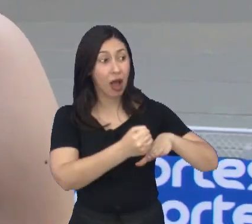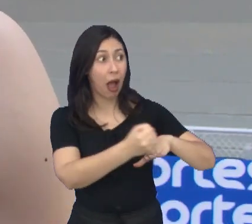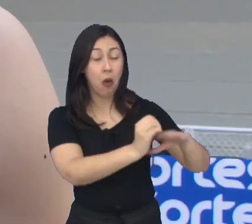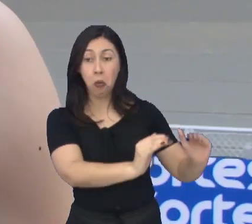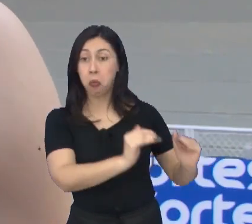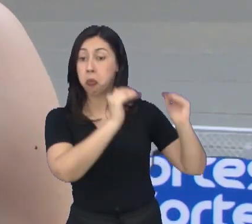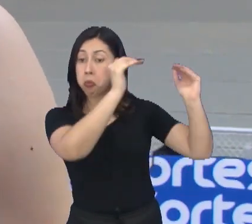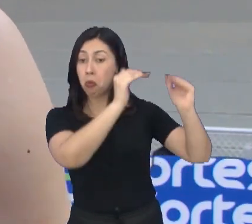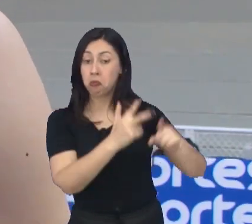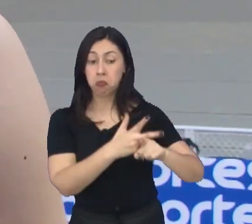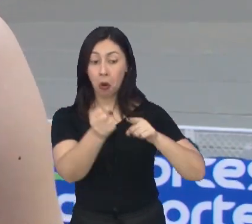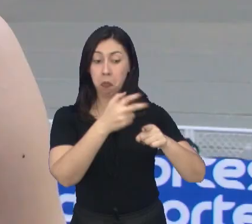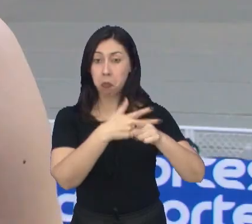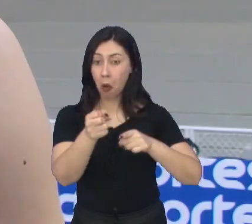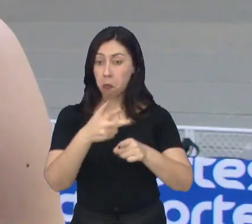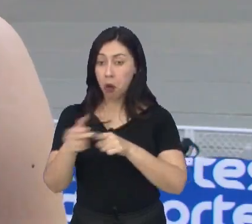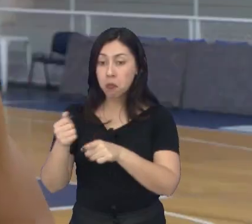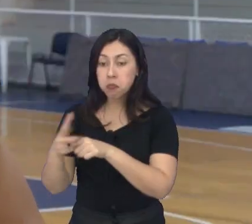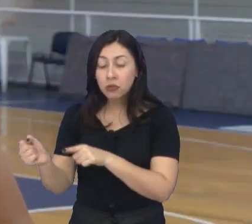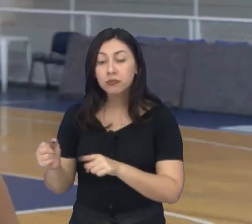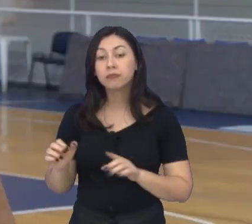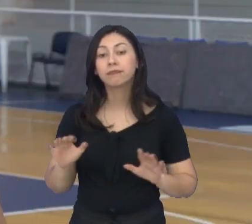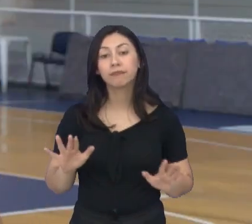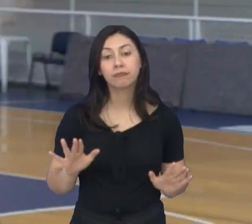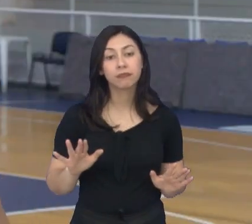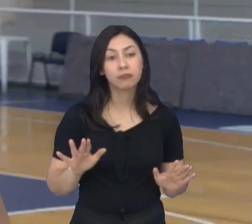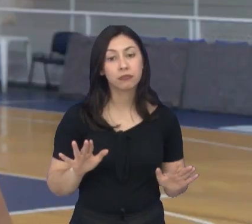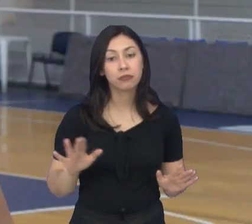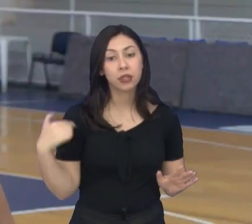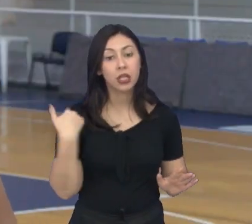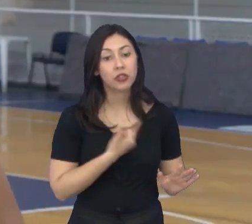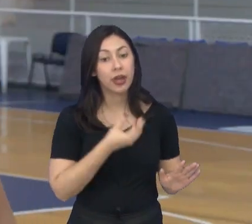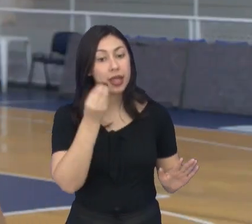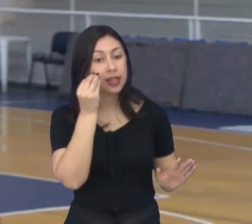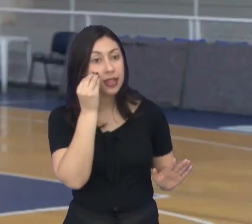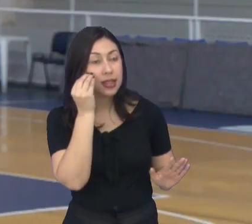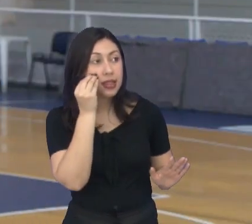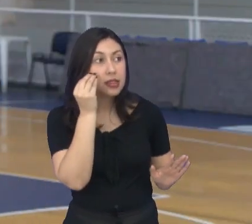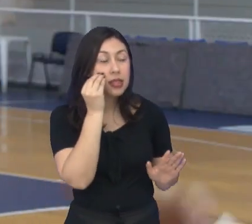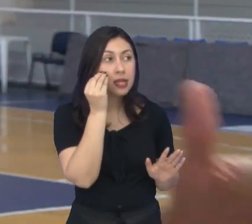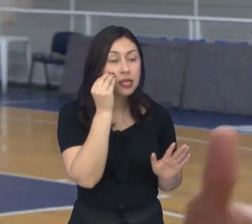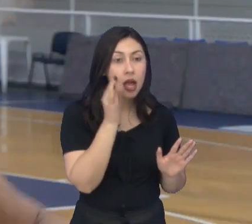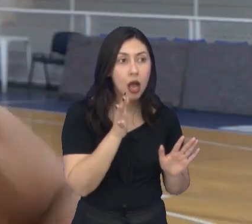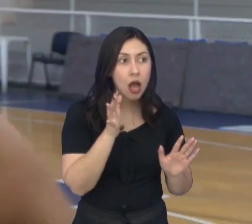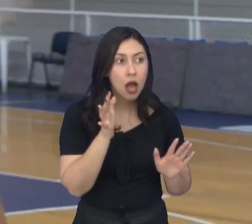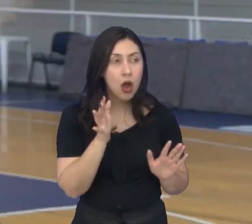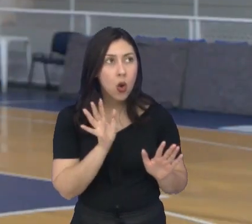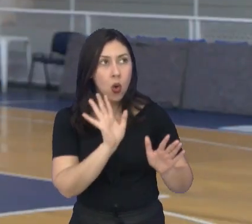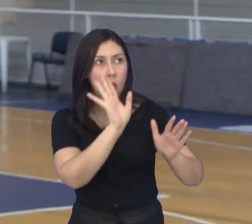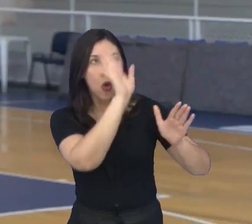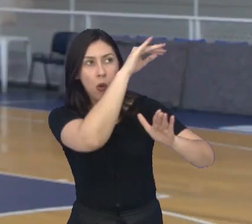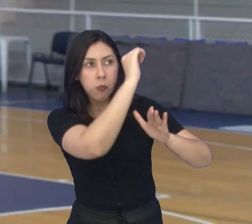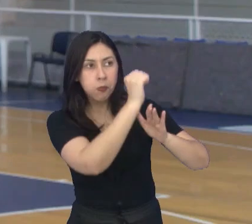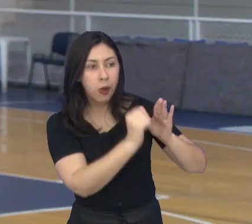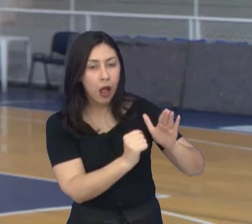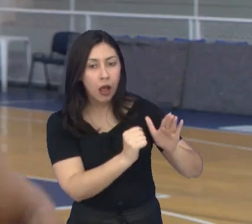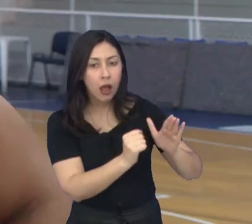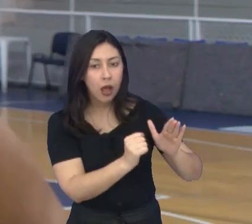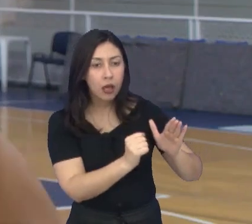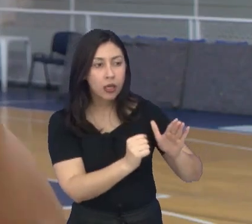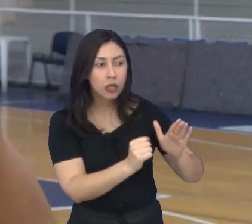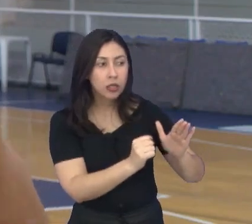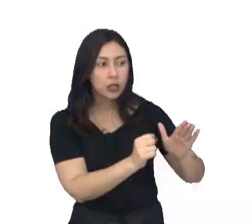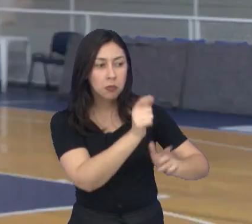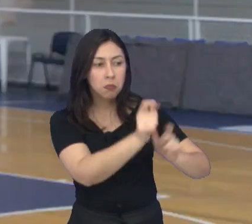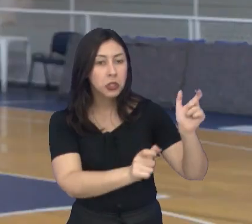bem, foi campeão de tudo praticamente ano passado. Vamos tentar procurar atacar os jogadores que têm problemas